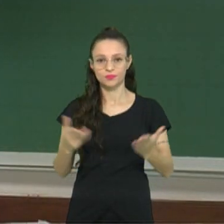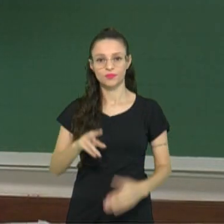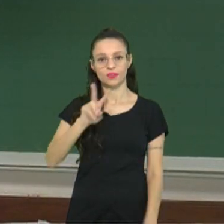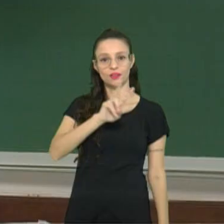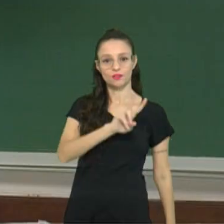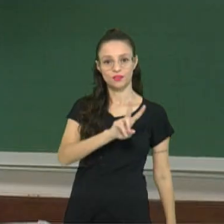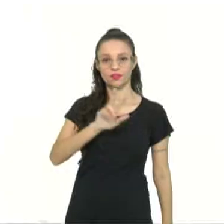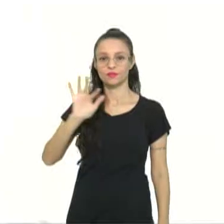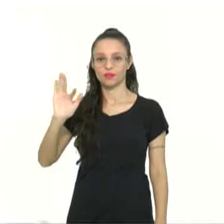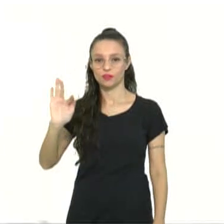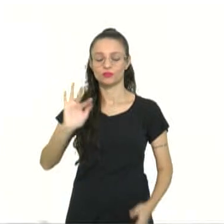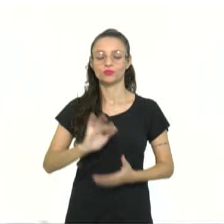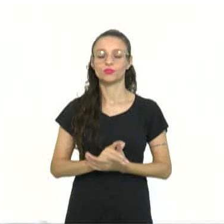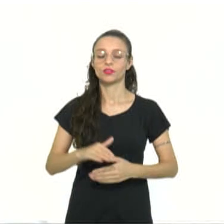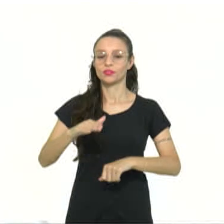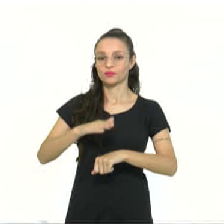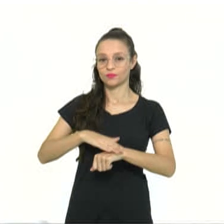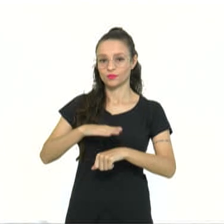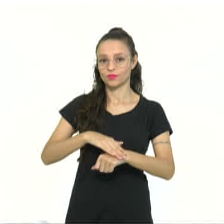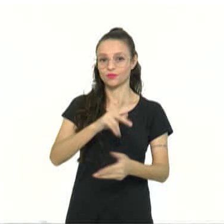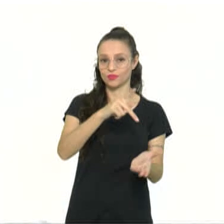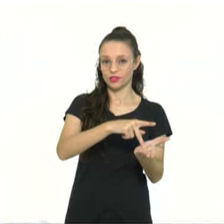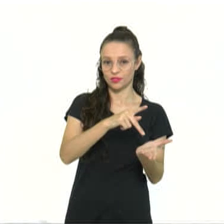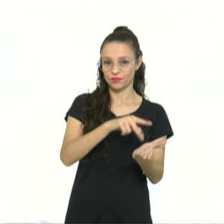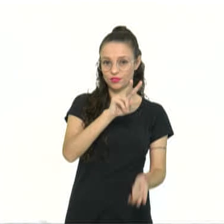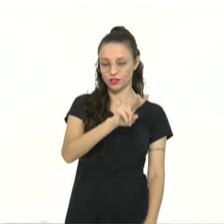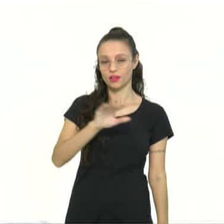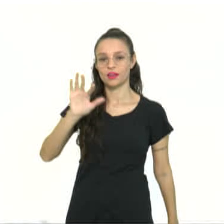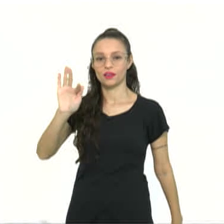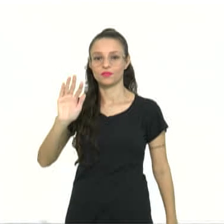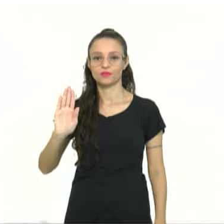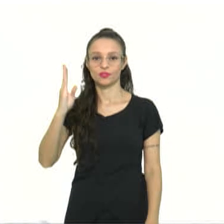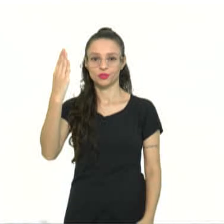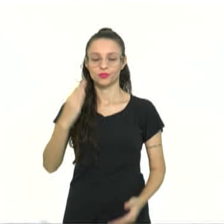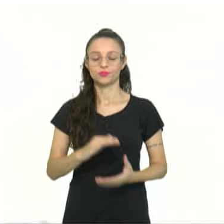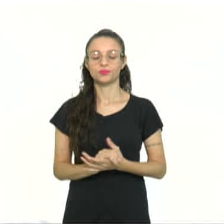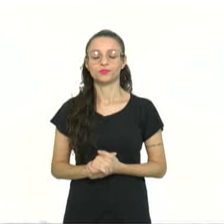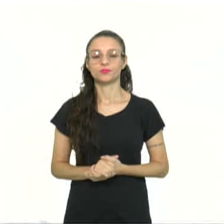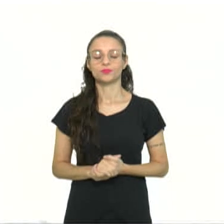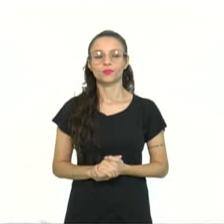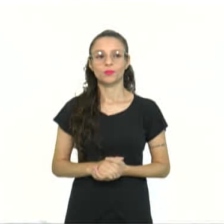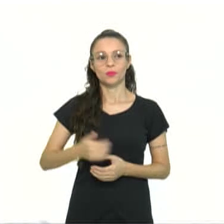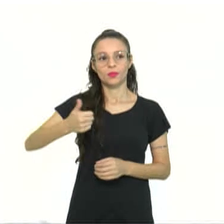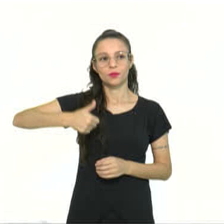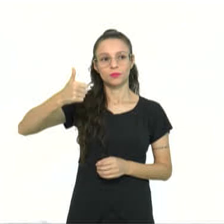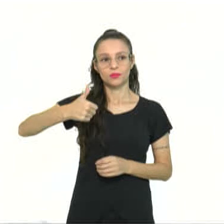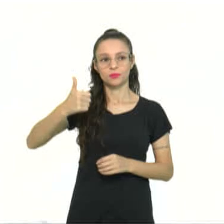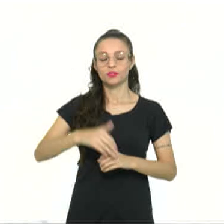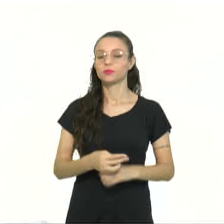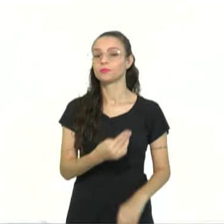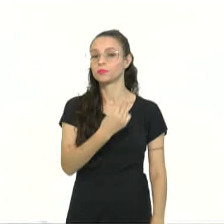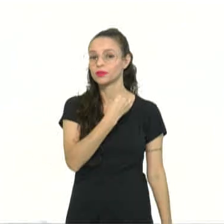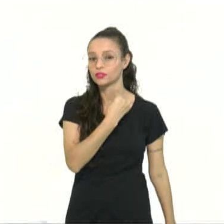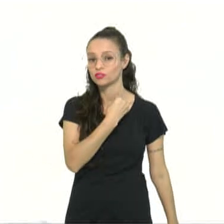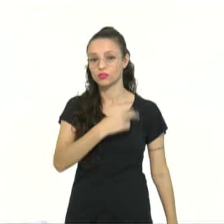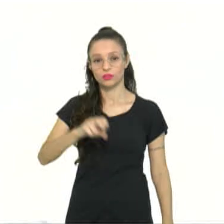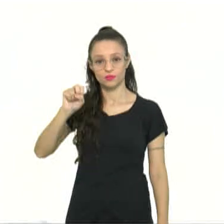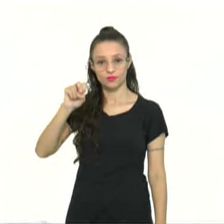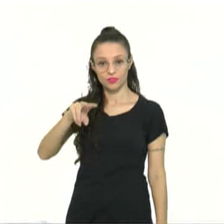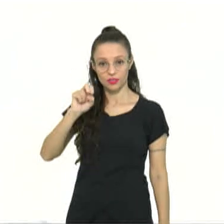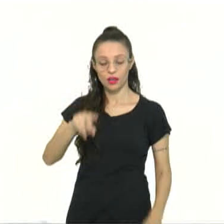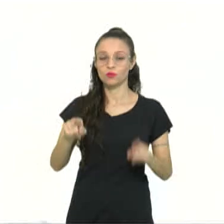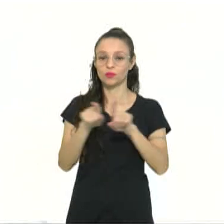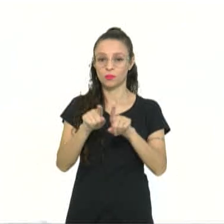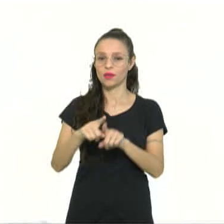Verdadeiro e falso. Assinale V para as verdadeiras e F para as falsas. Então vamos lá primeiro. As meningites virais e